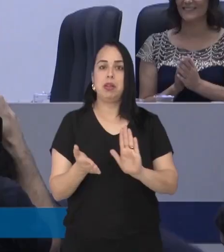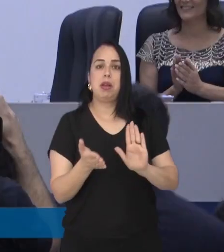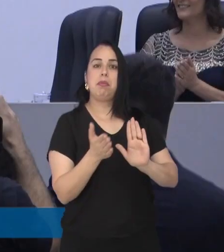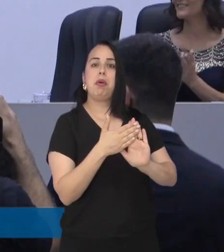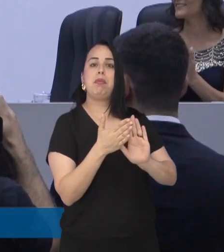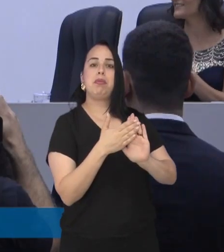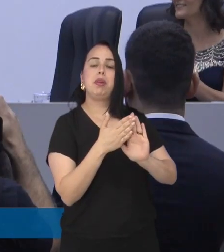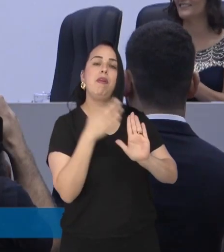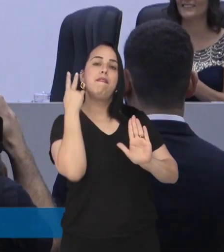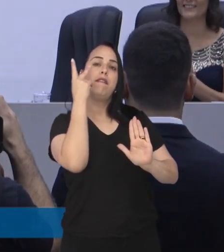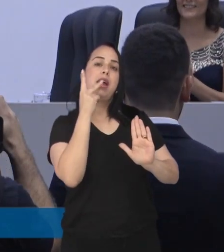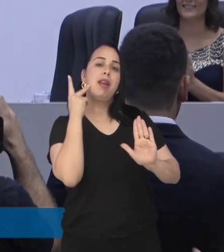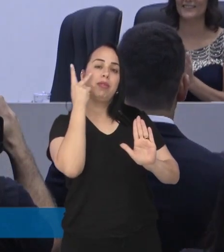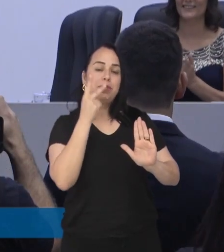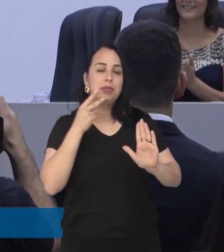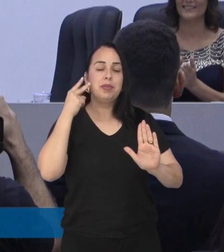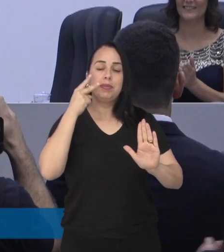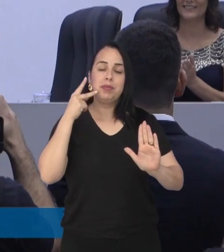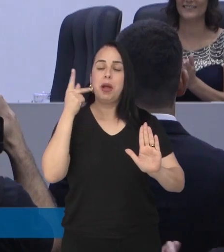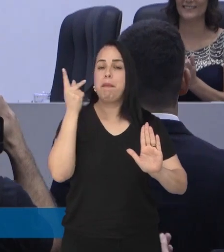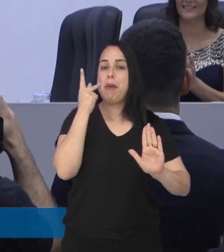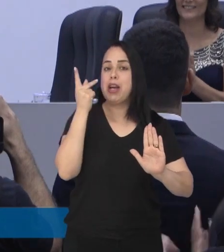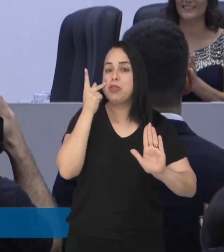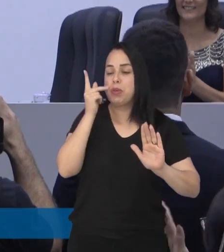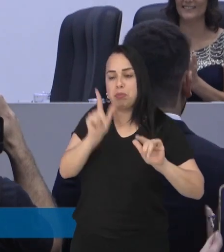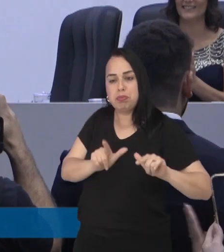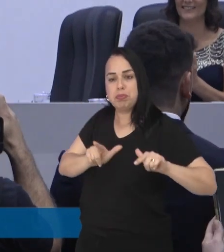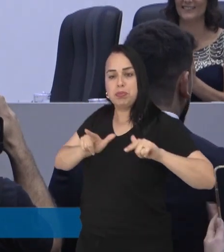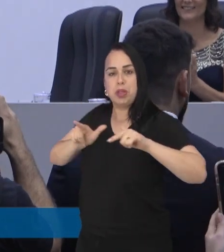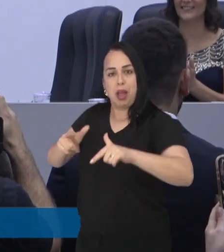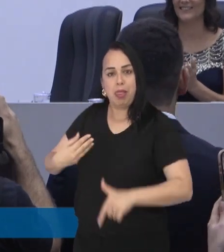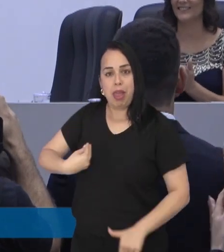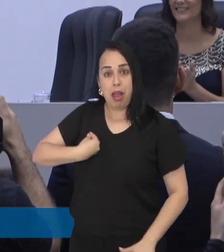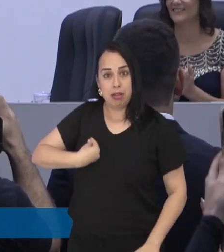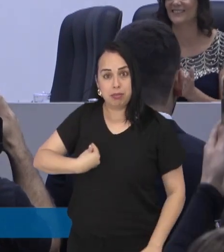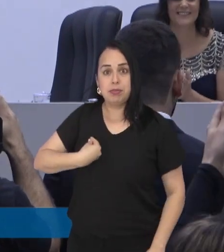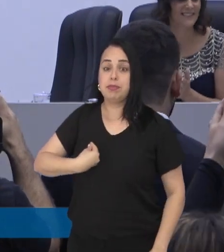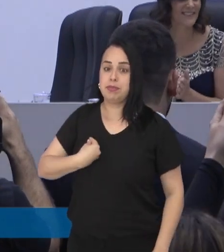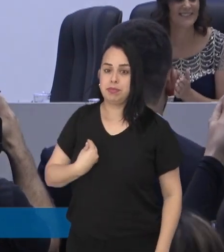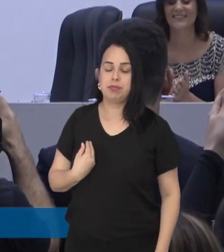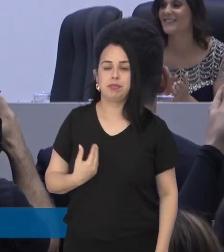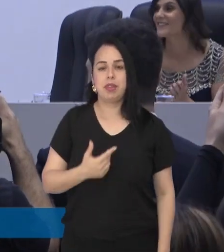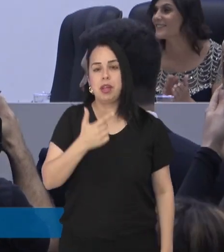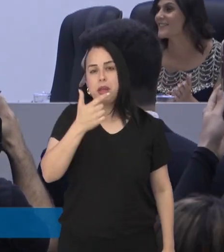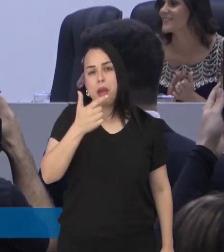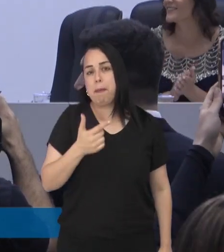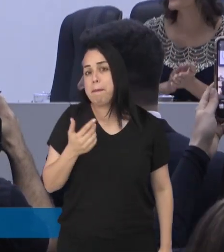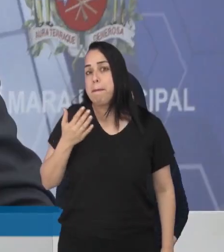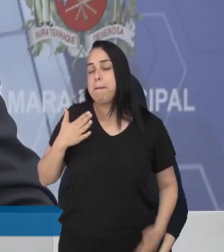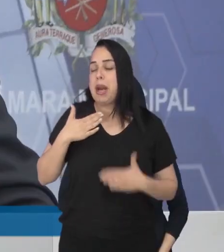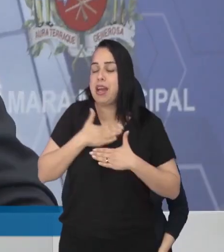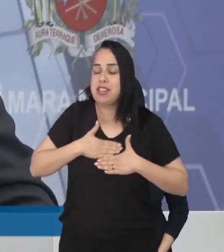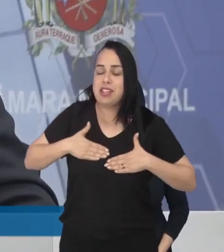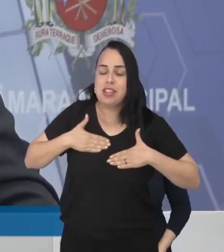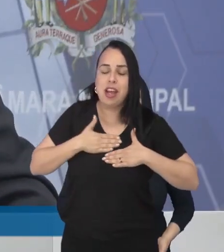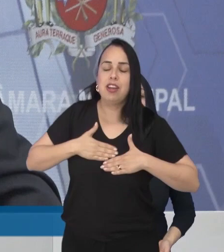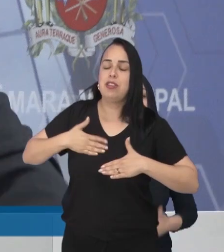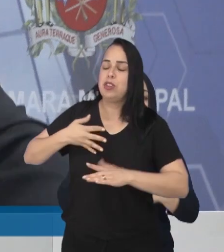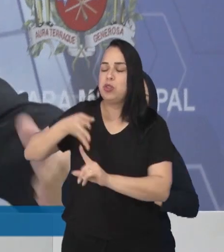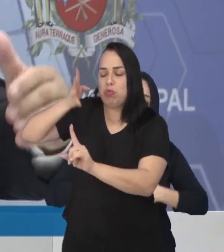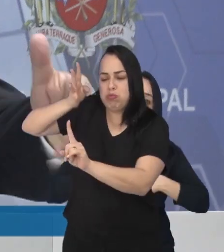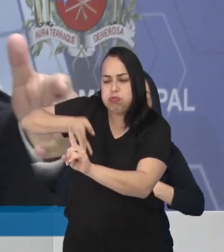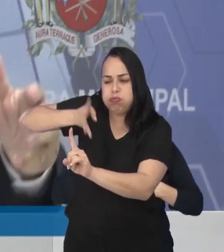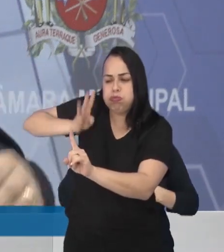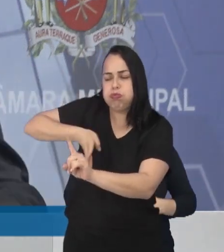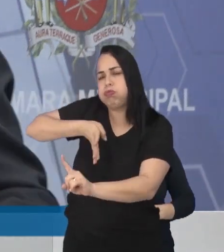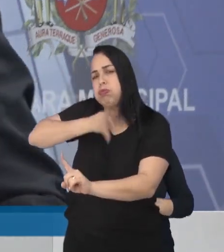Campos. A honraria foi concedida pelo vereador Rafael Pascucci, que esteve presente na cerimônia. Eu tive o prazer de conhecer